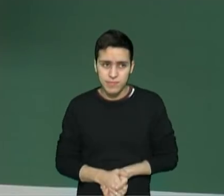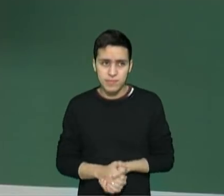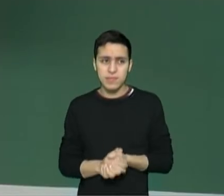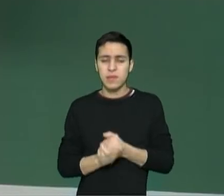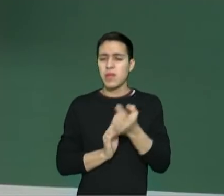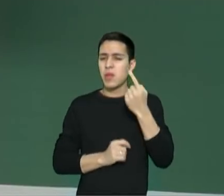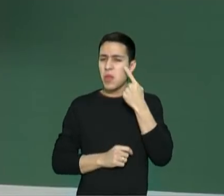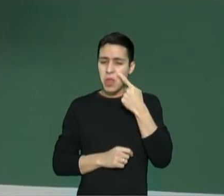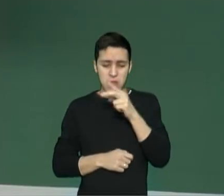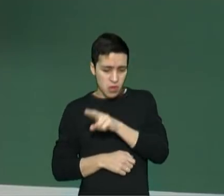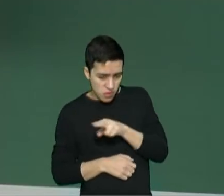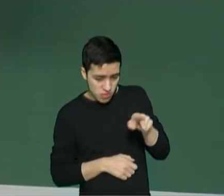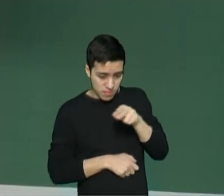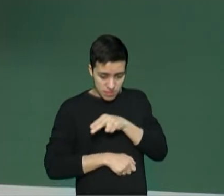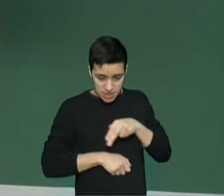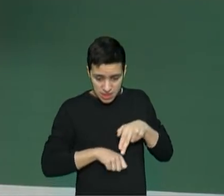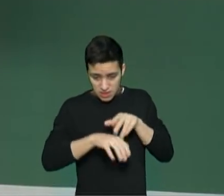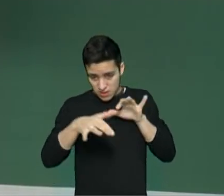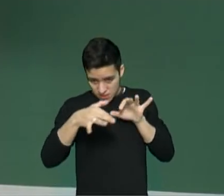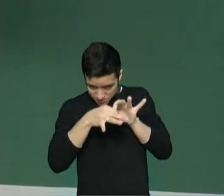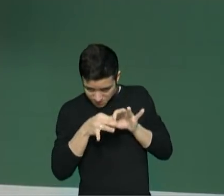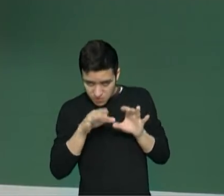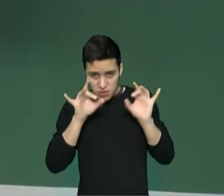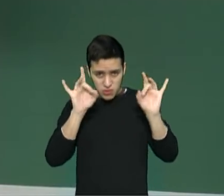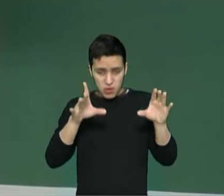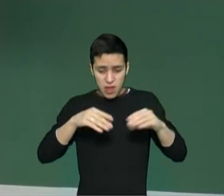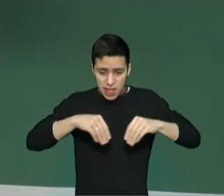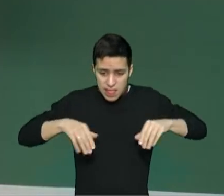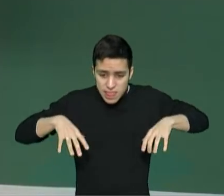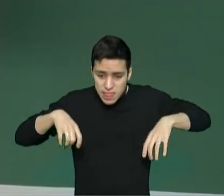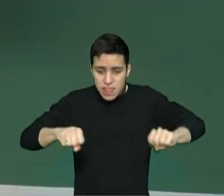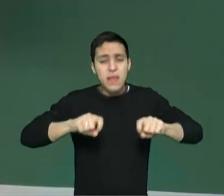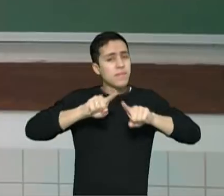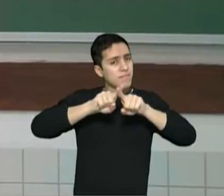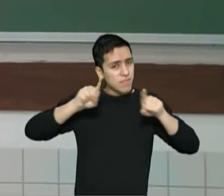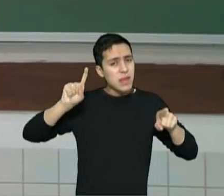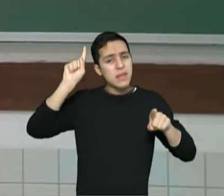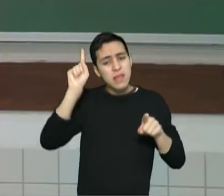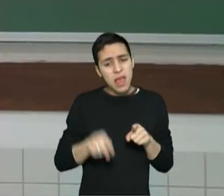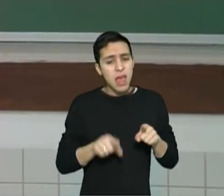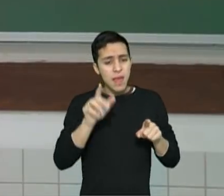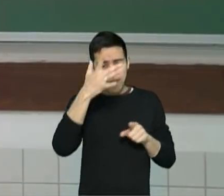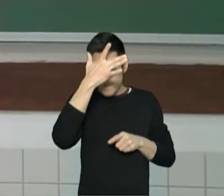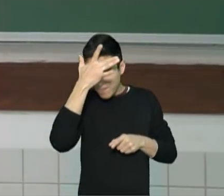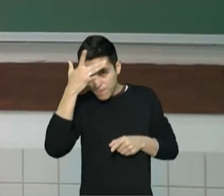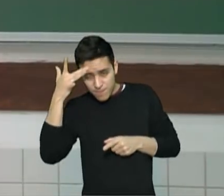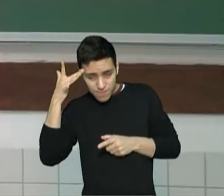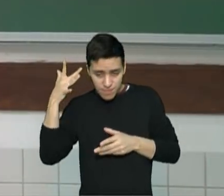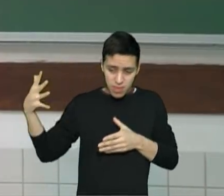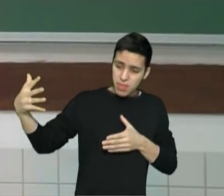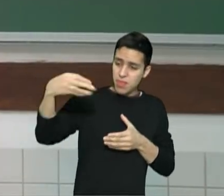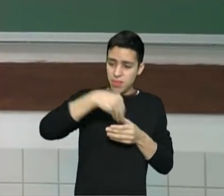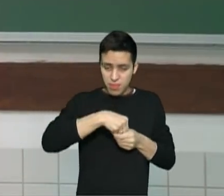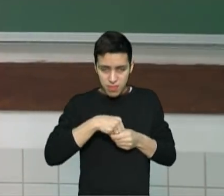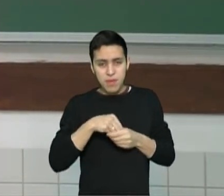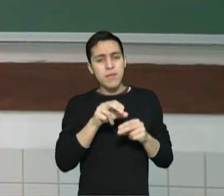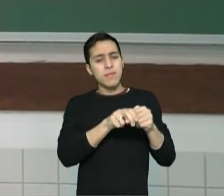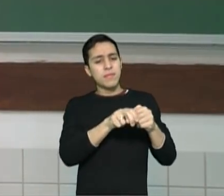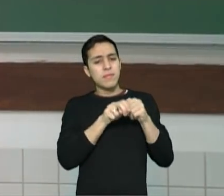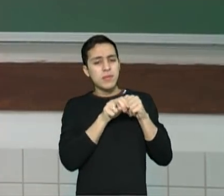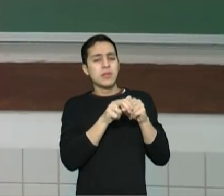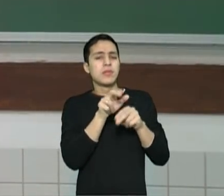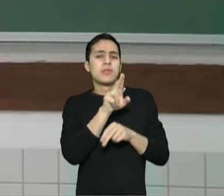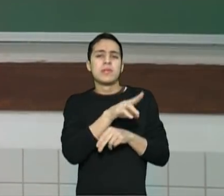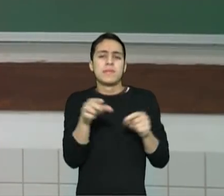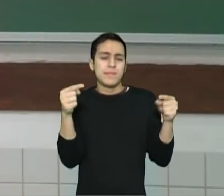nome Nações Unidas conota não só território, mas ao conjunto de pessoas. Por isso o nome